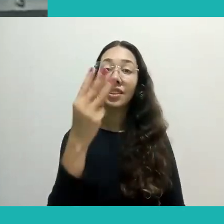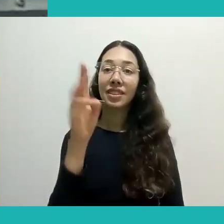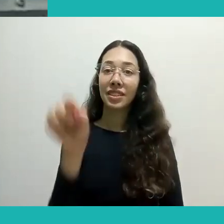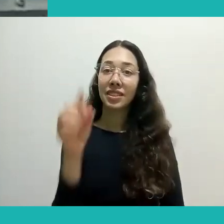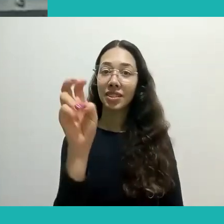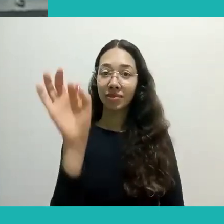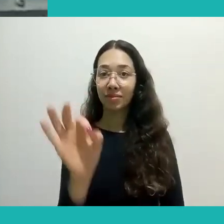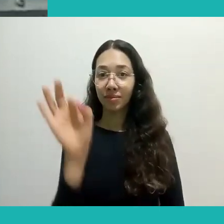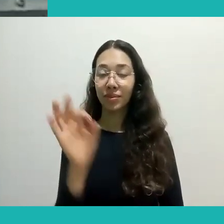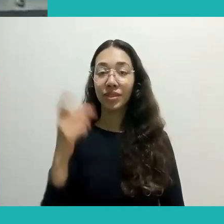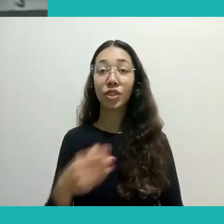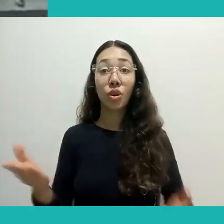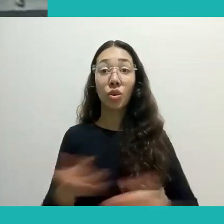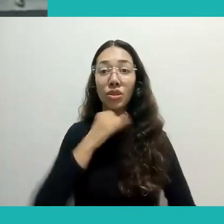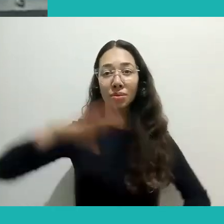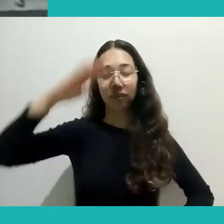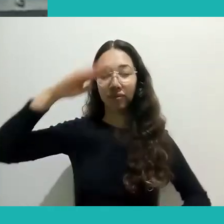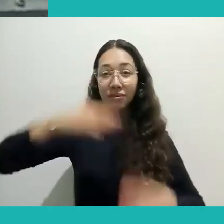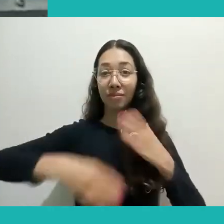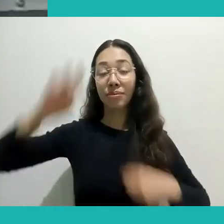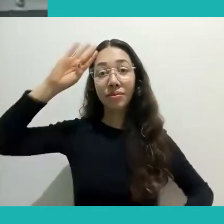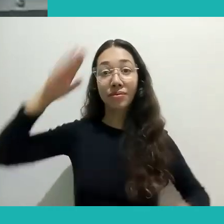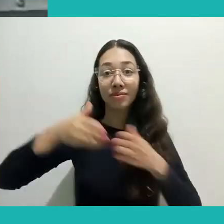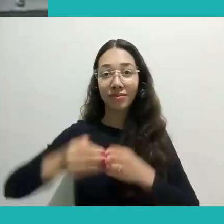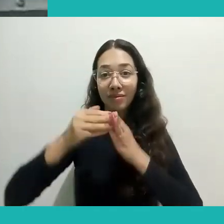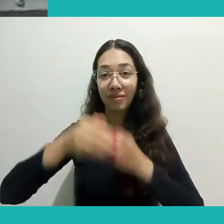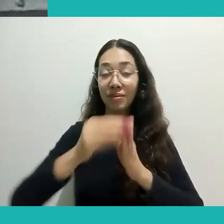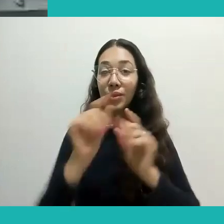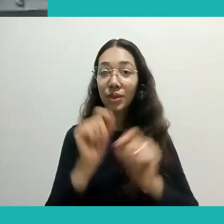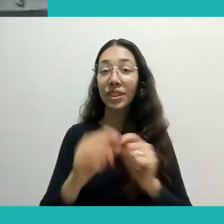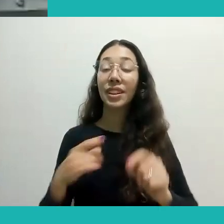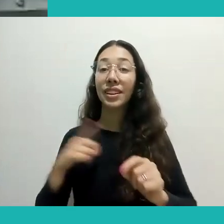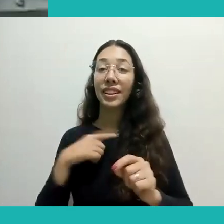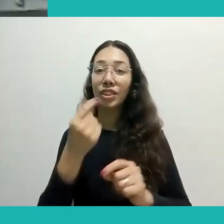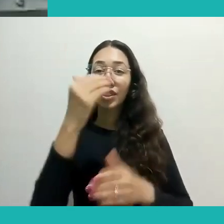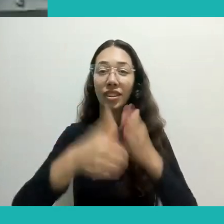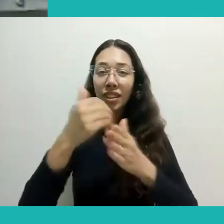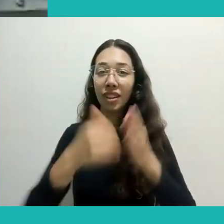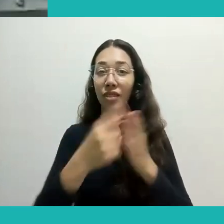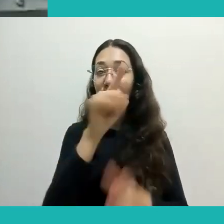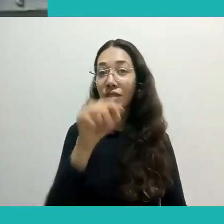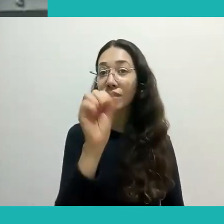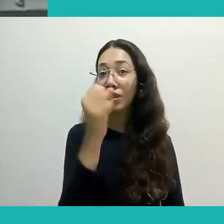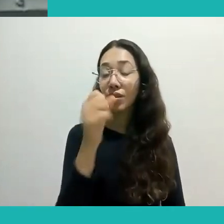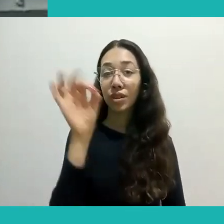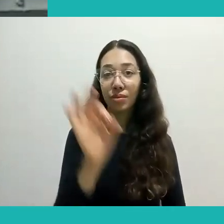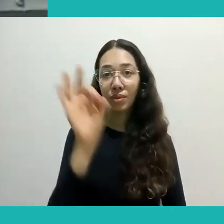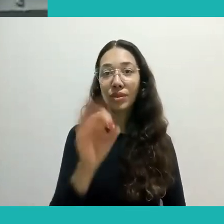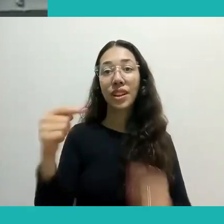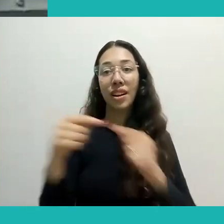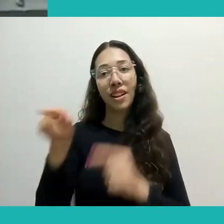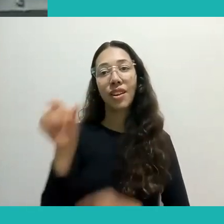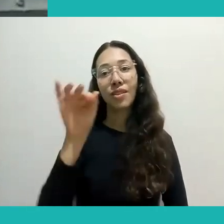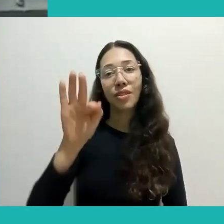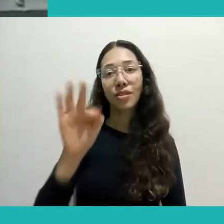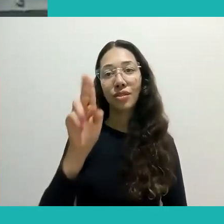Então, hoje, um militar da Marinha sem dependentes ele vai recolher 1,8% a título de contribuição para o FUSMA. E aqui é um dos pontos